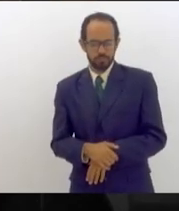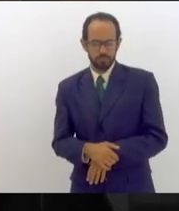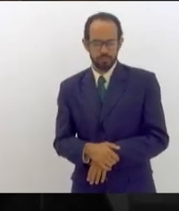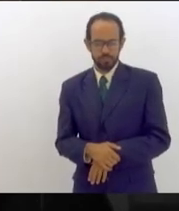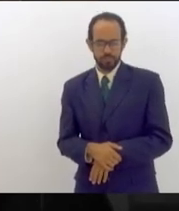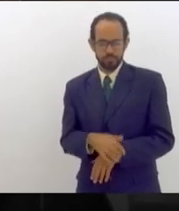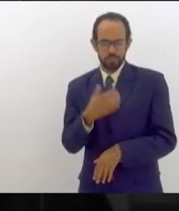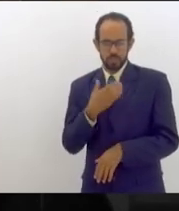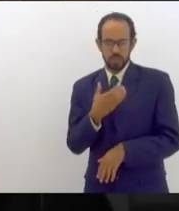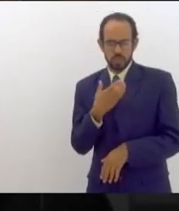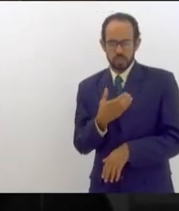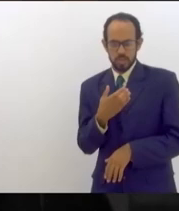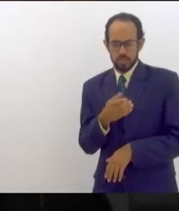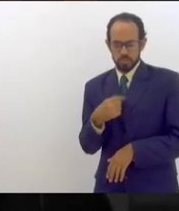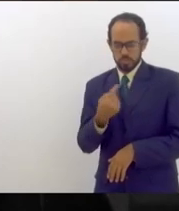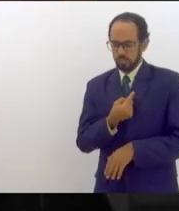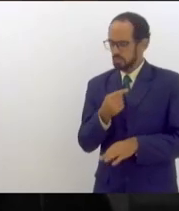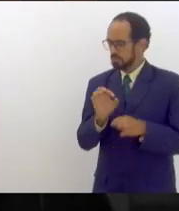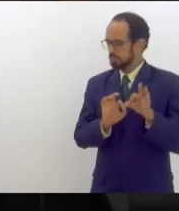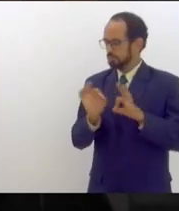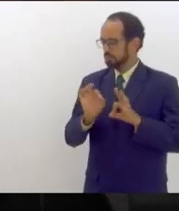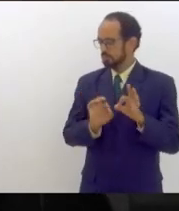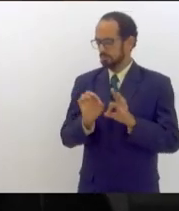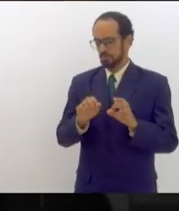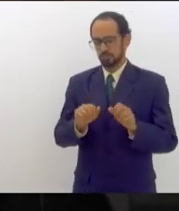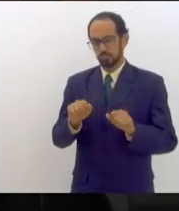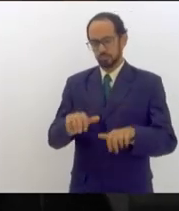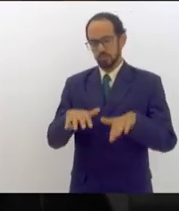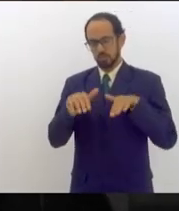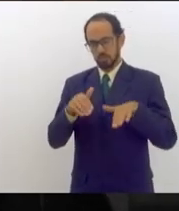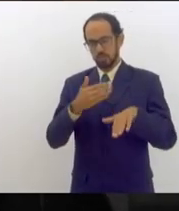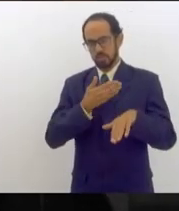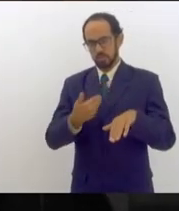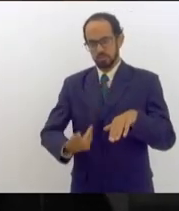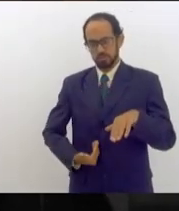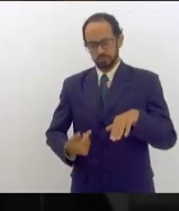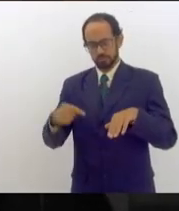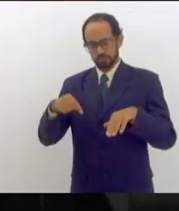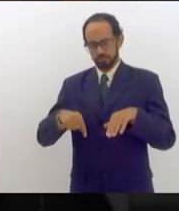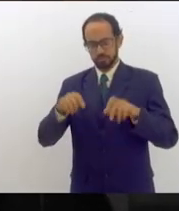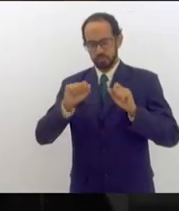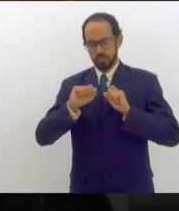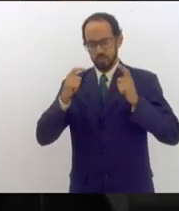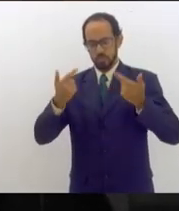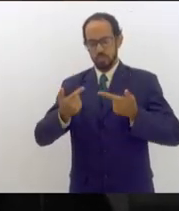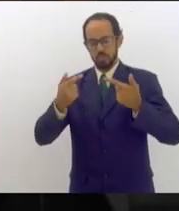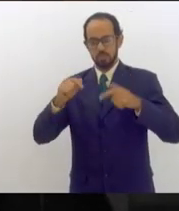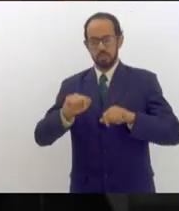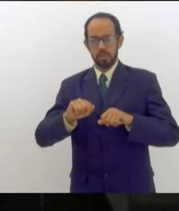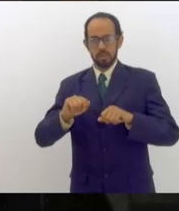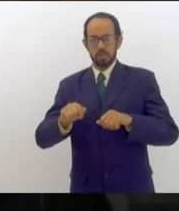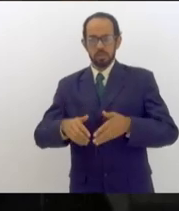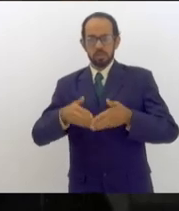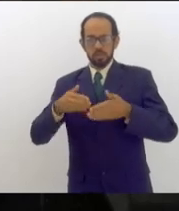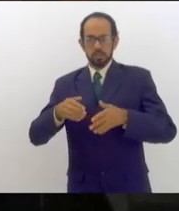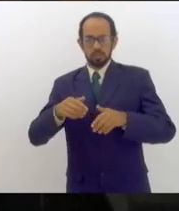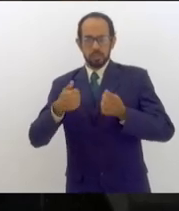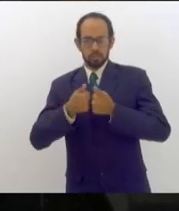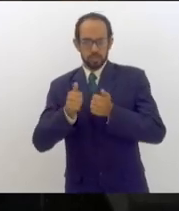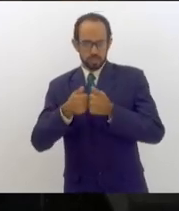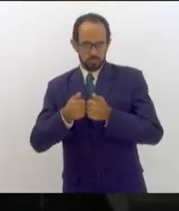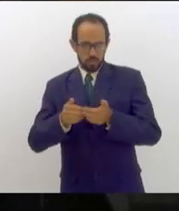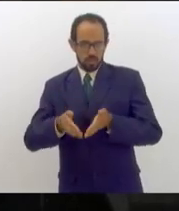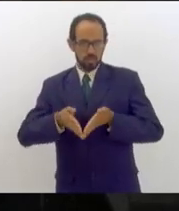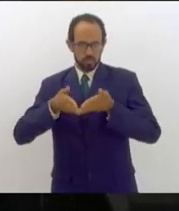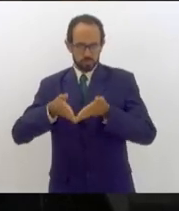em dezembro a gente organizou uma audiência pública aqui nessa casa pela frente parlamentar em defesa do transporte aquaviário trouxe aqui